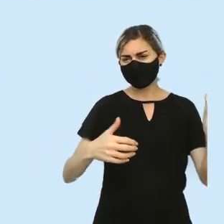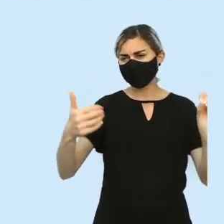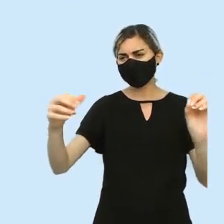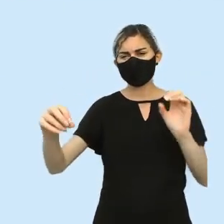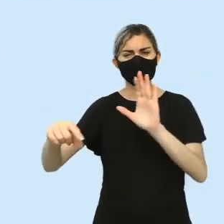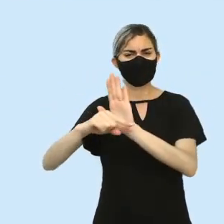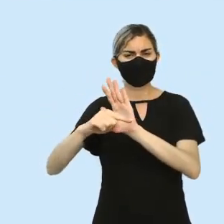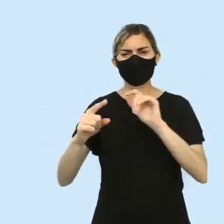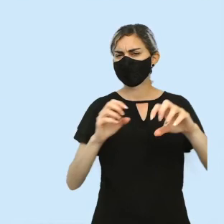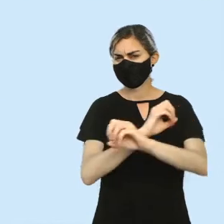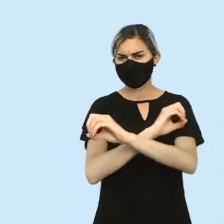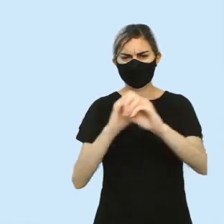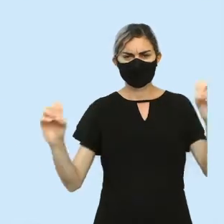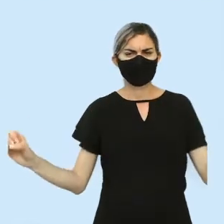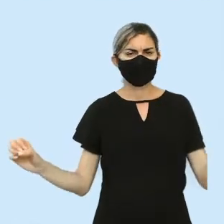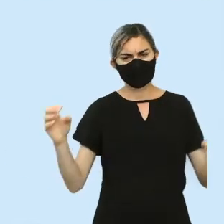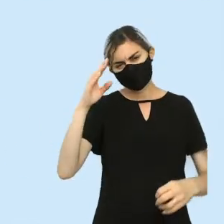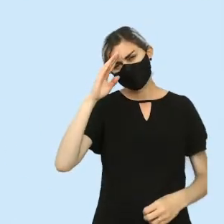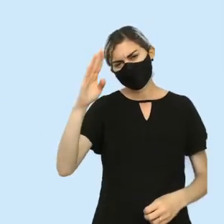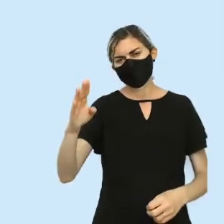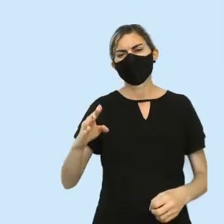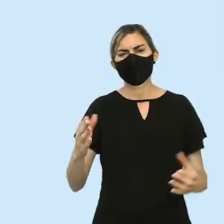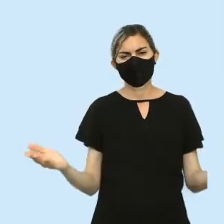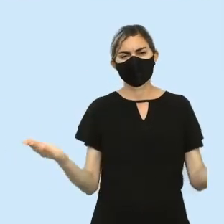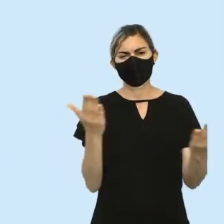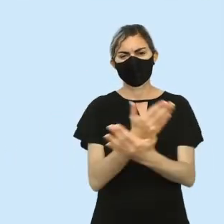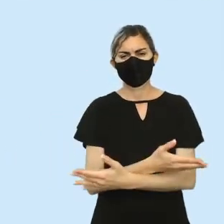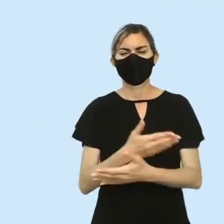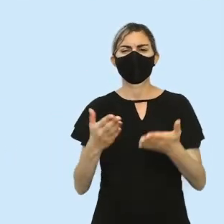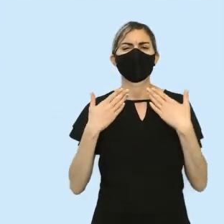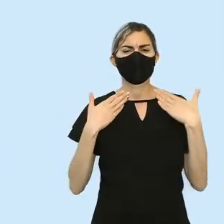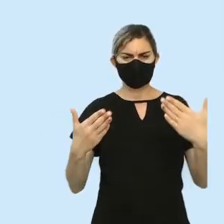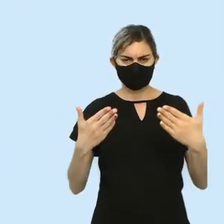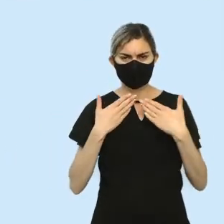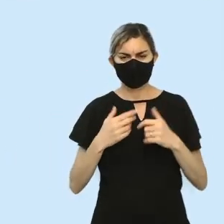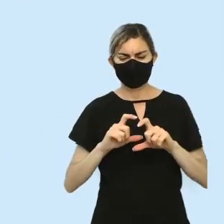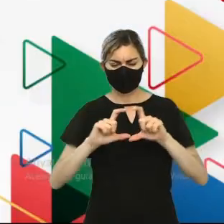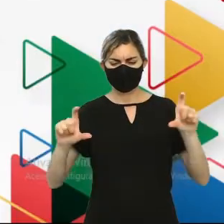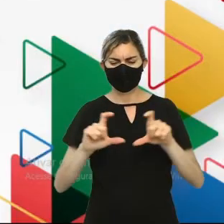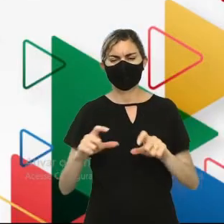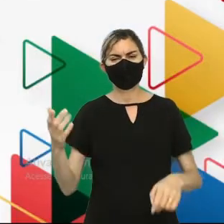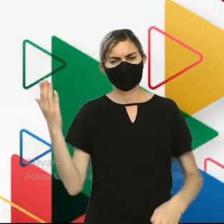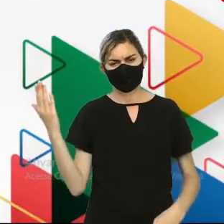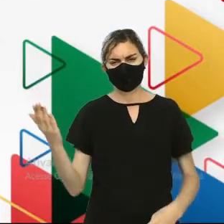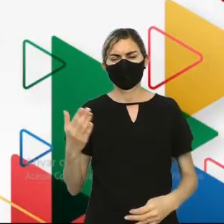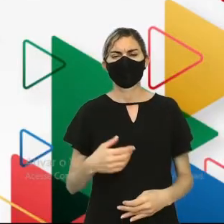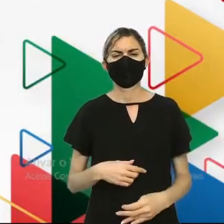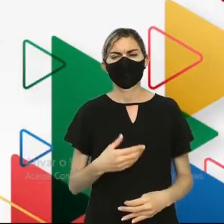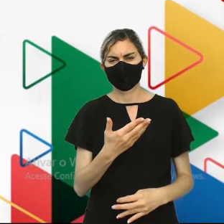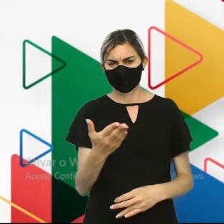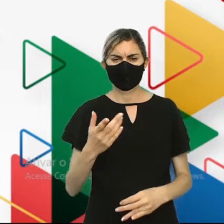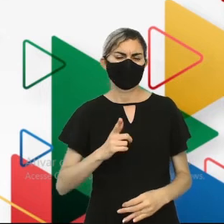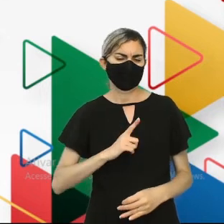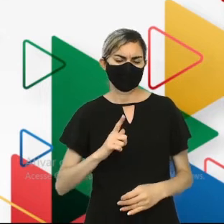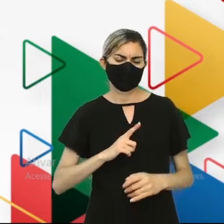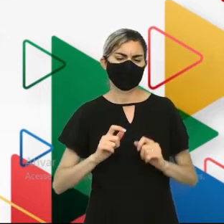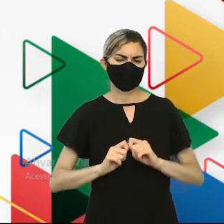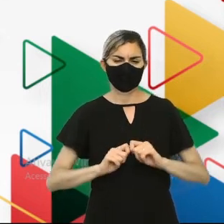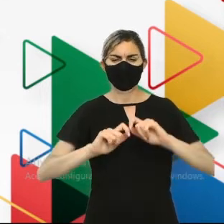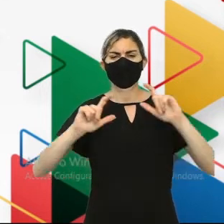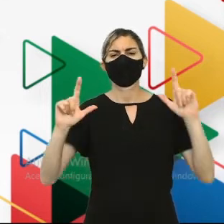10, zerou. É o princípio da troca de calor. Olha o esquema aí. Você tem na